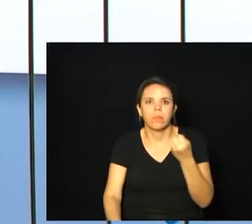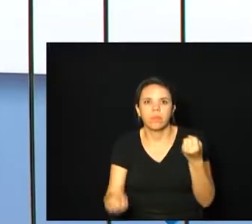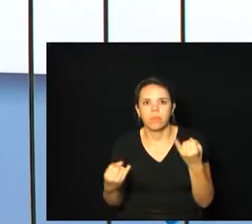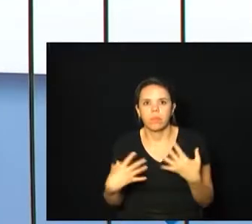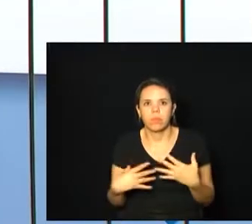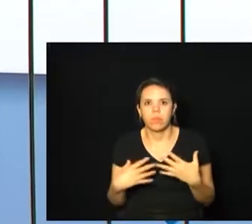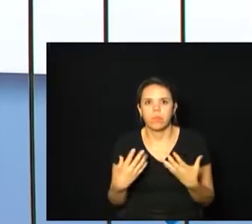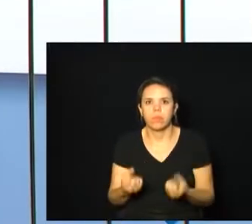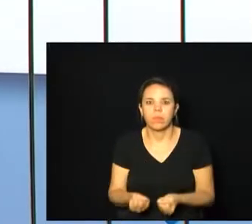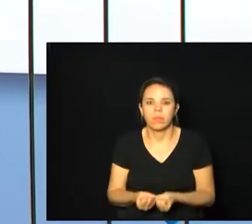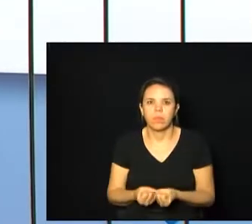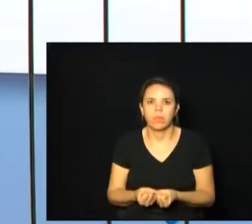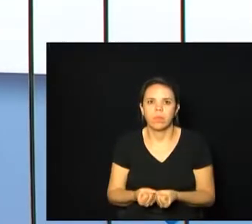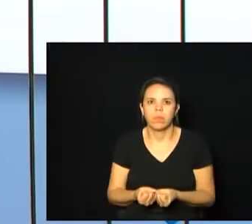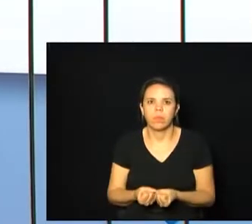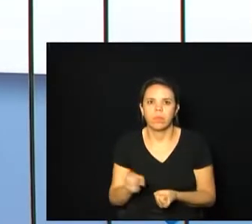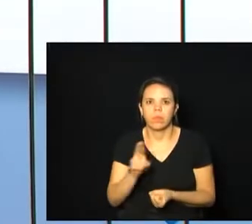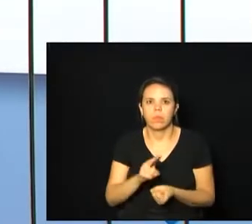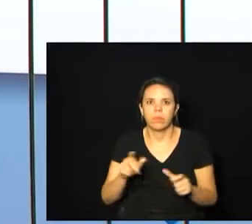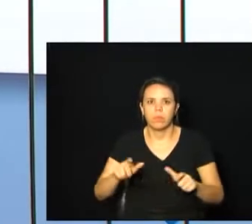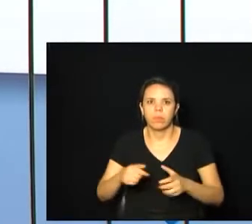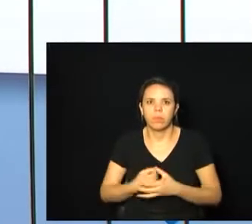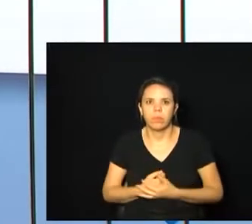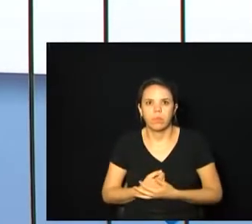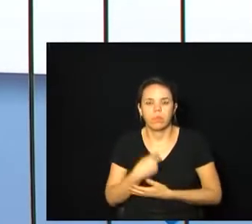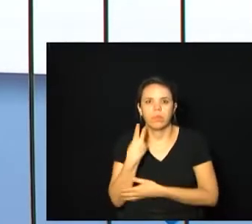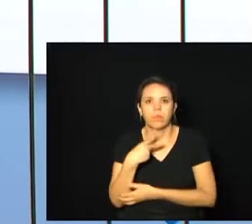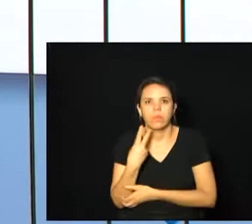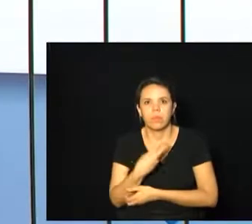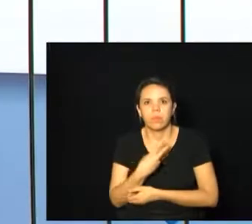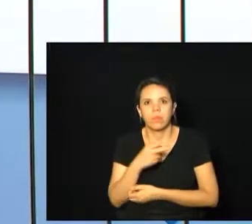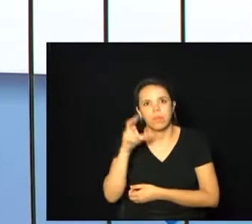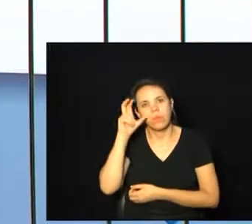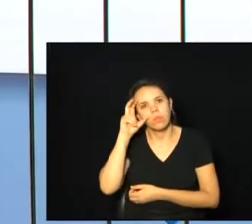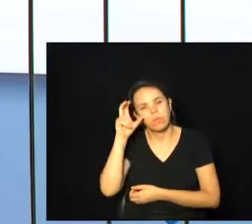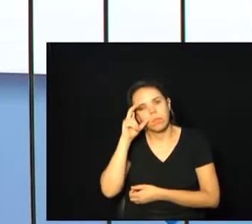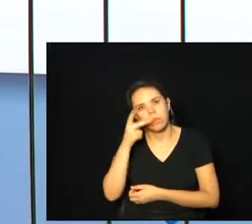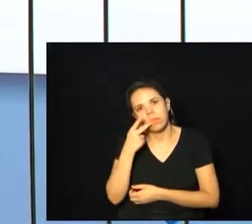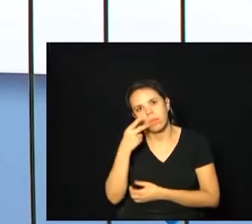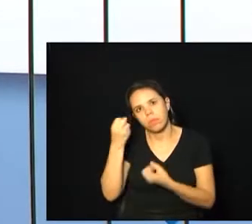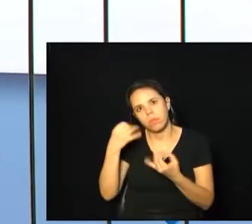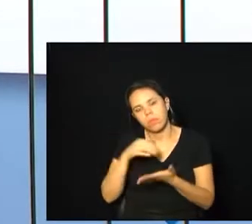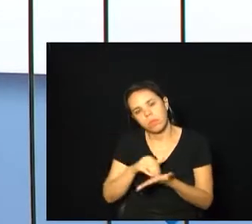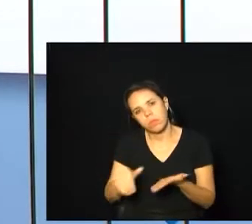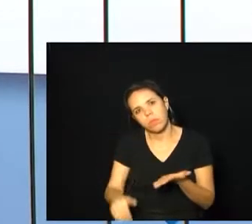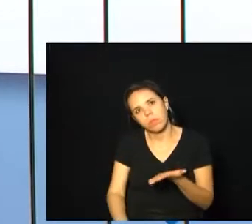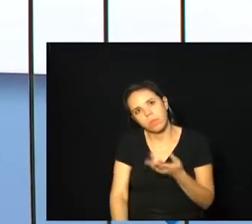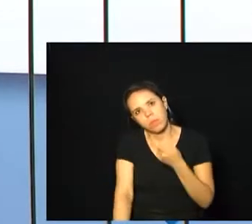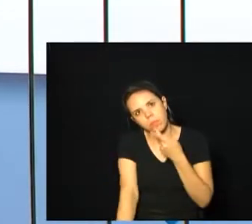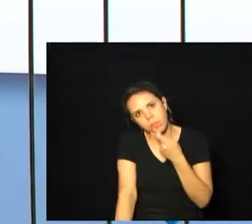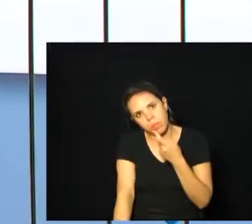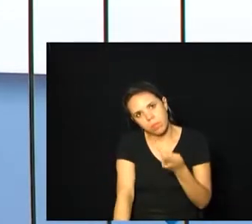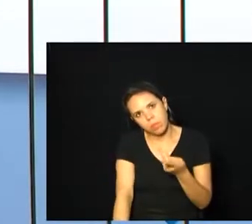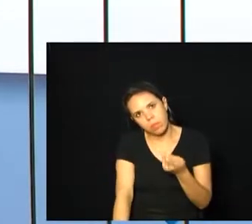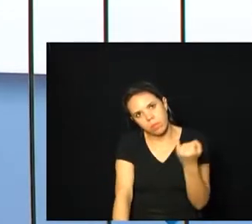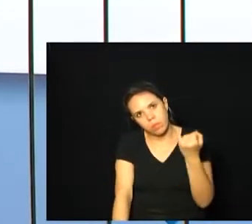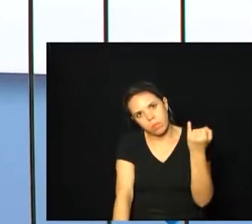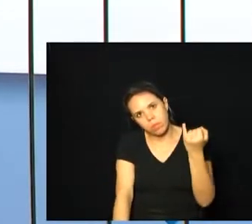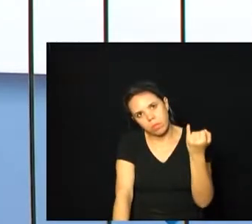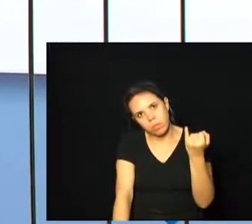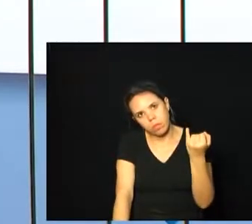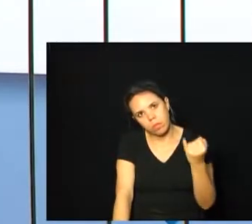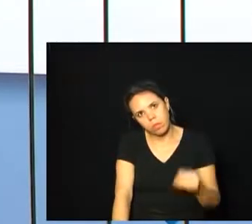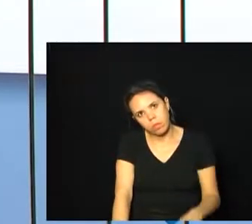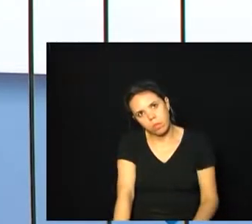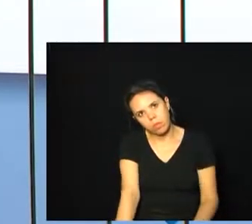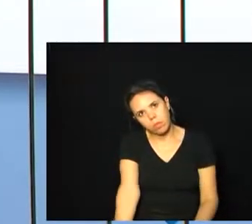à permissão e concessão de uso do solo. O vereador Carlinhos Camelô, que foi o relator dessa comissão, fala da importância da